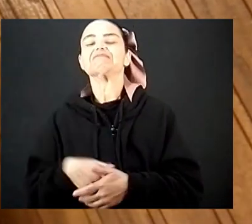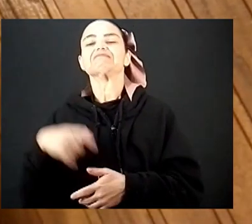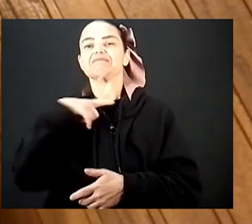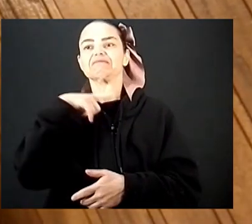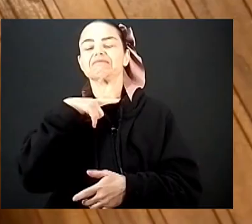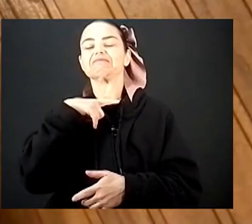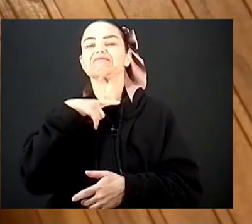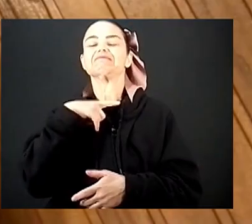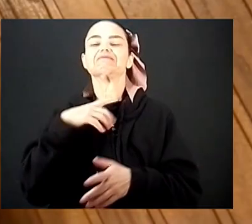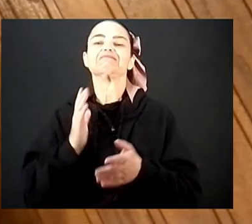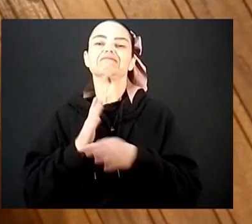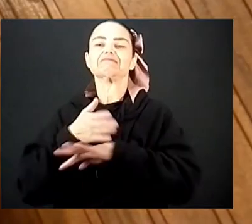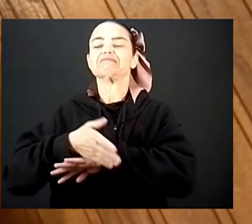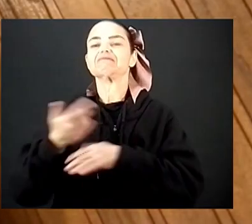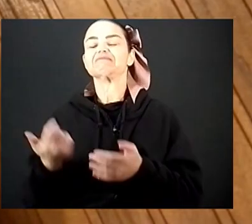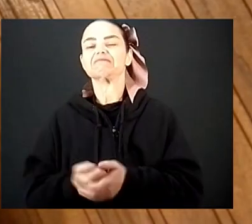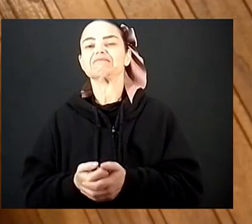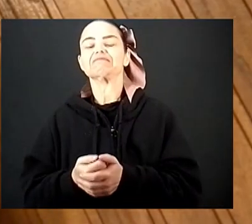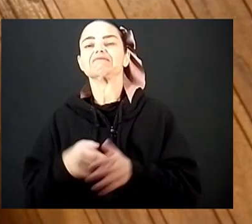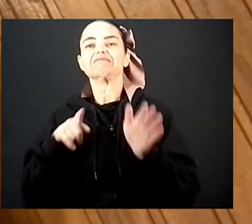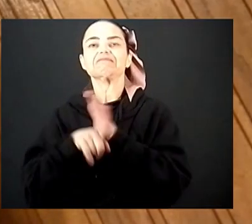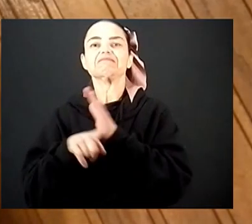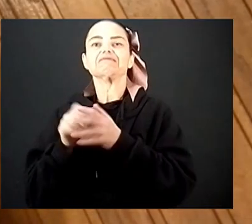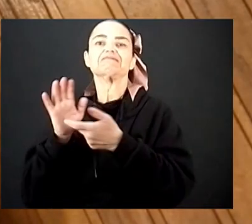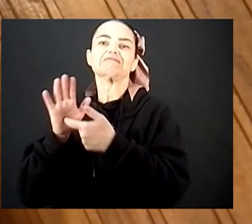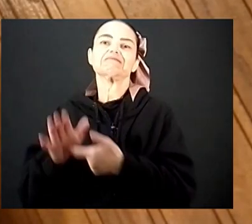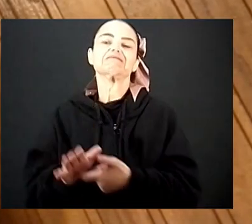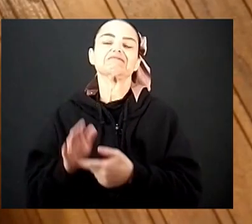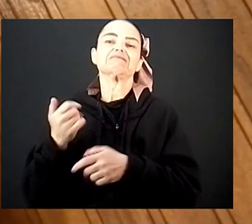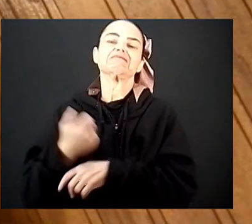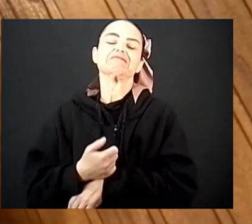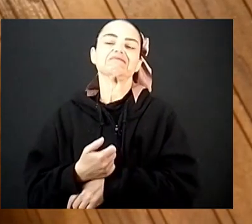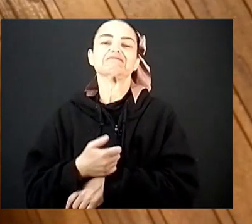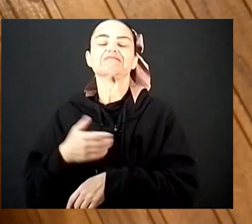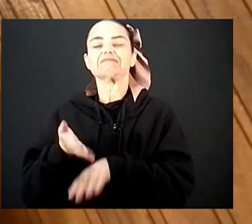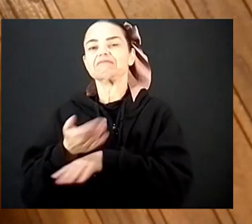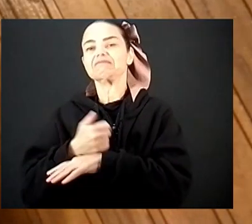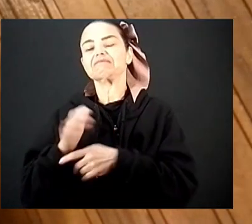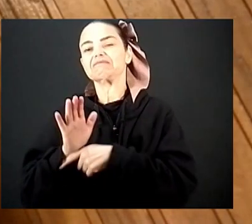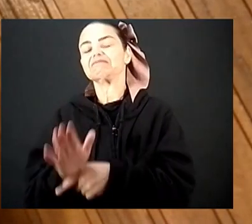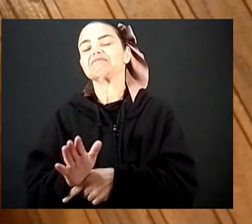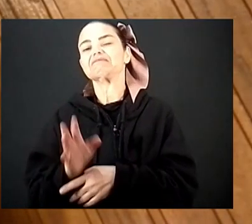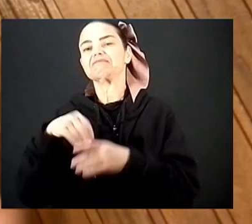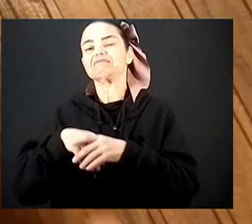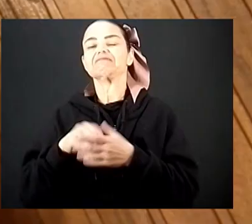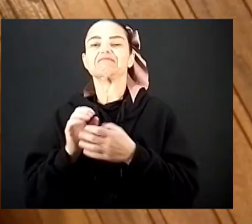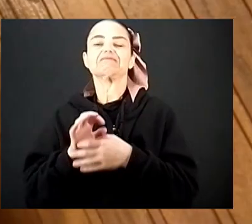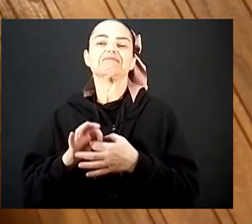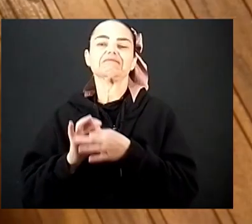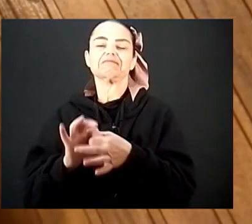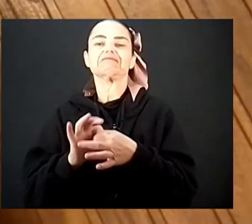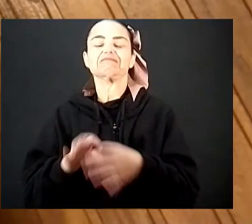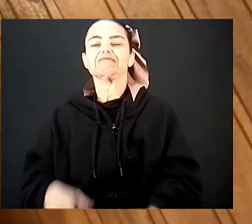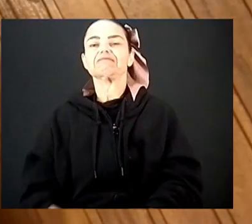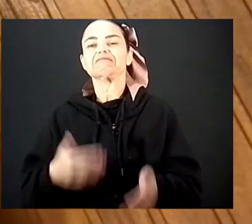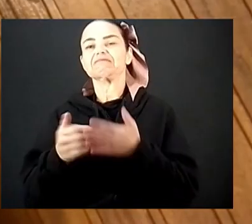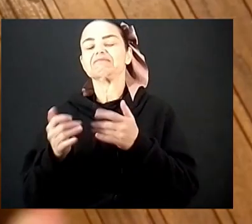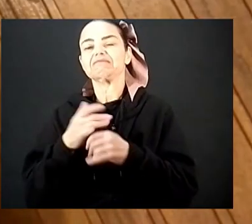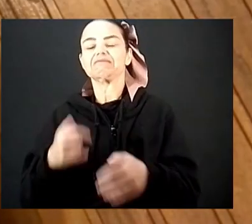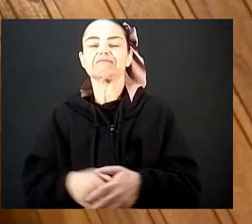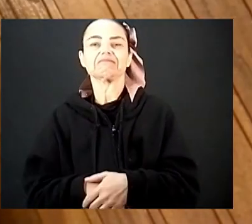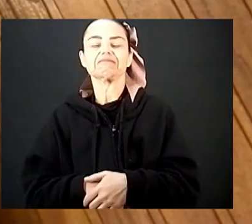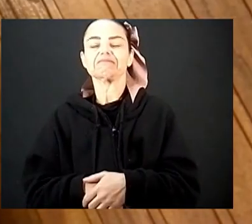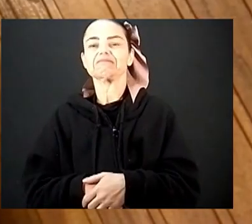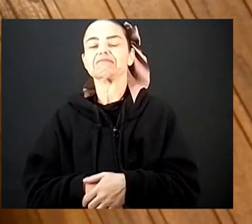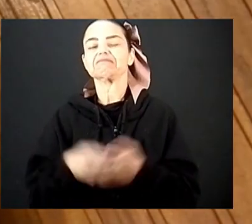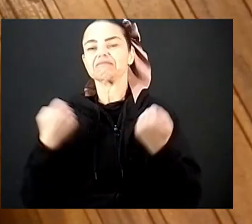acessar, né, essas questões e buscar ajuda o quanto antes. E me coloco à disposição para qualquer eventualidade,